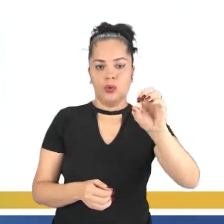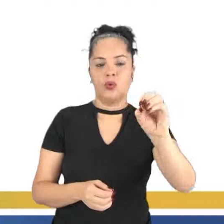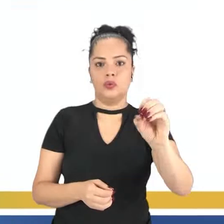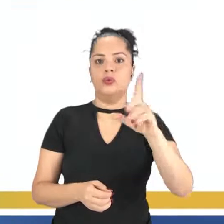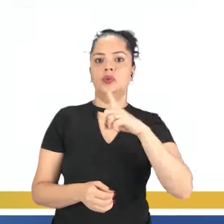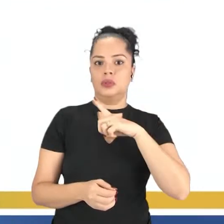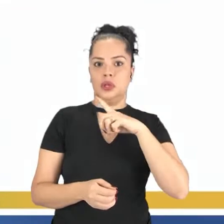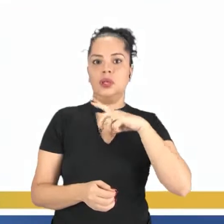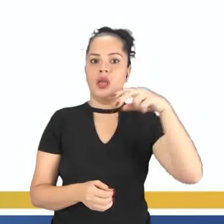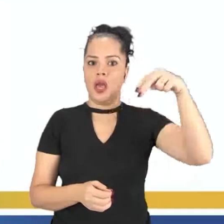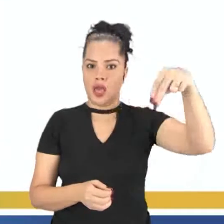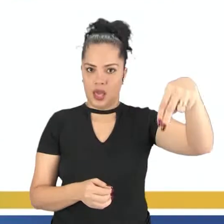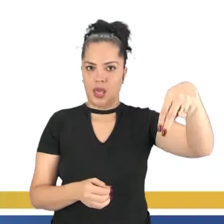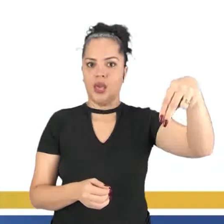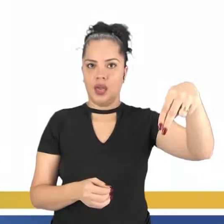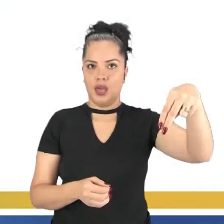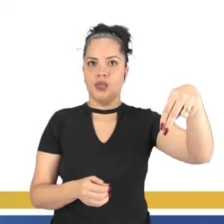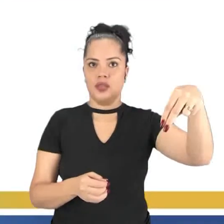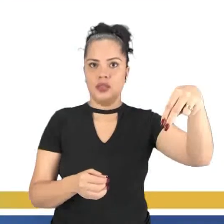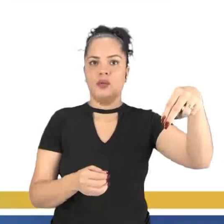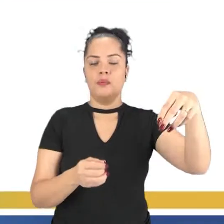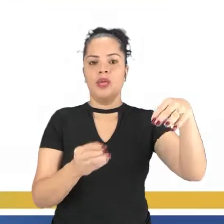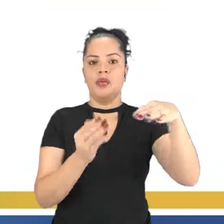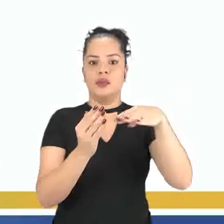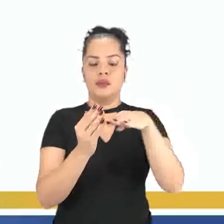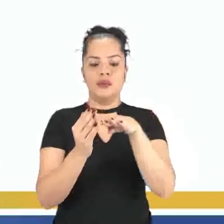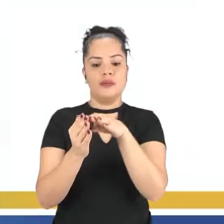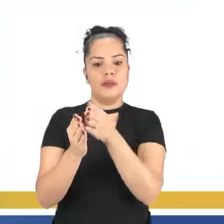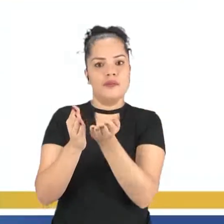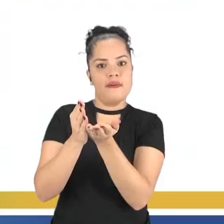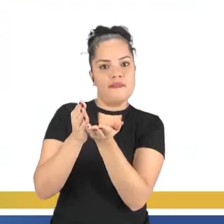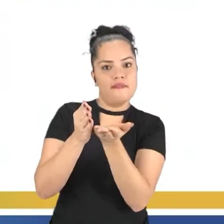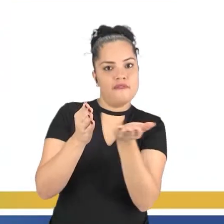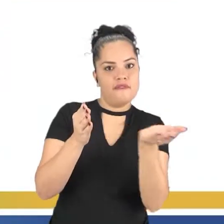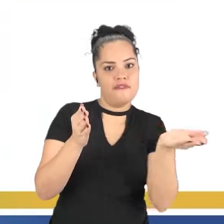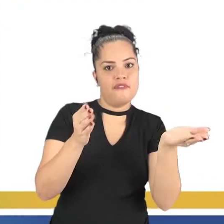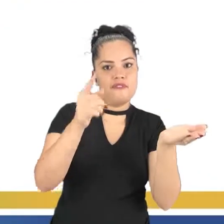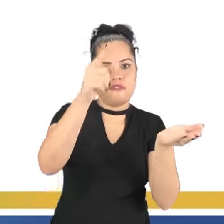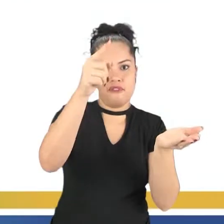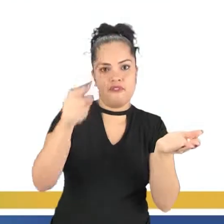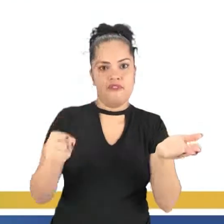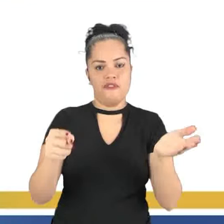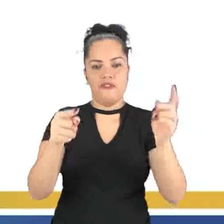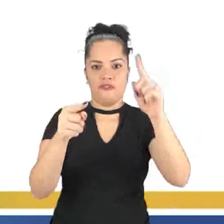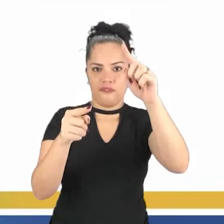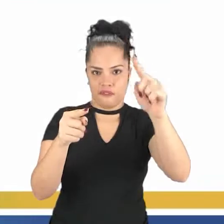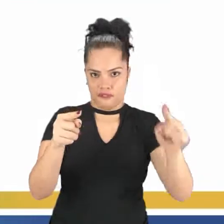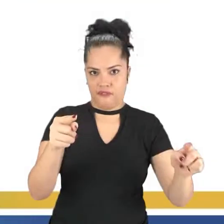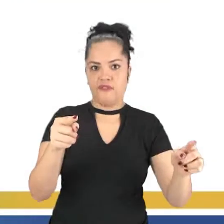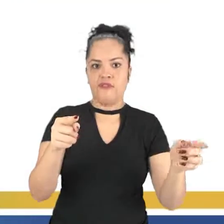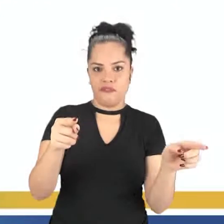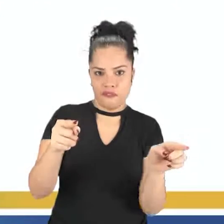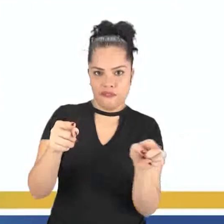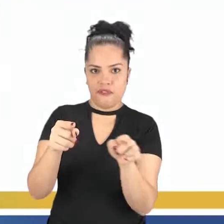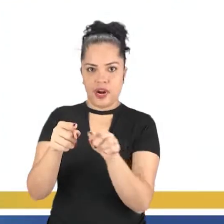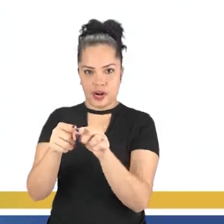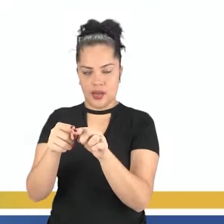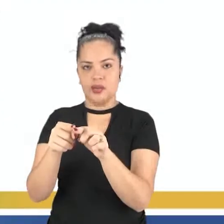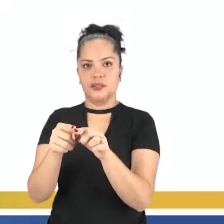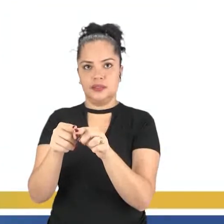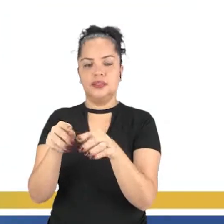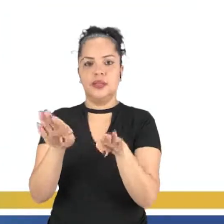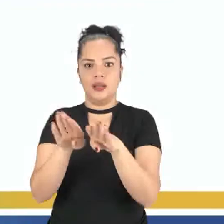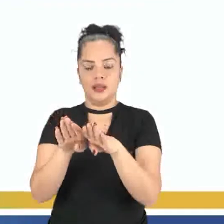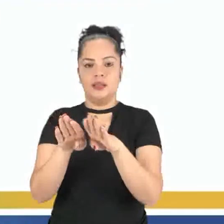n mais uma faces, sendo uma a base e as demais faces laterais, né? E as demais